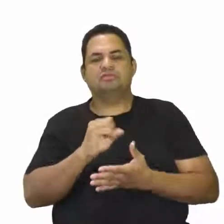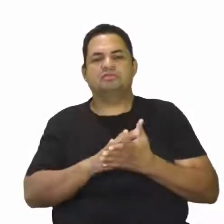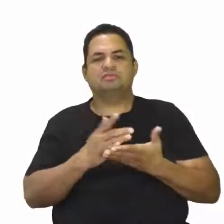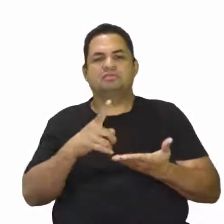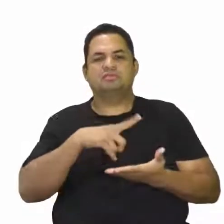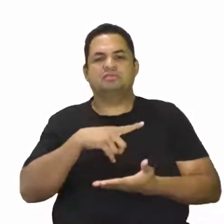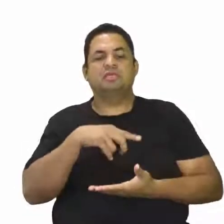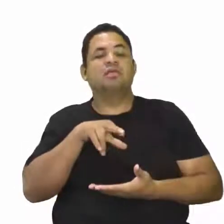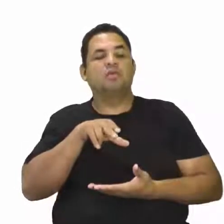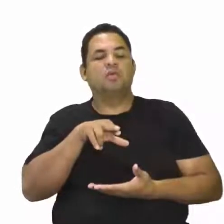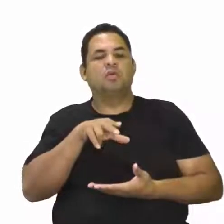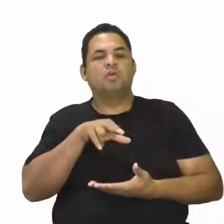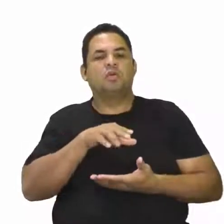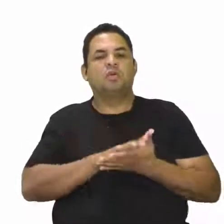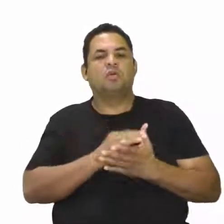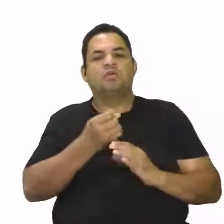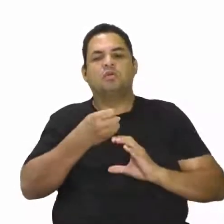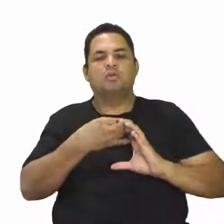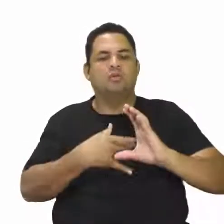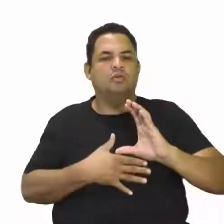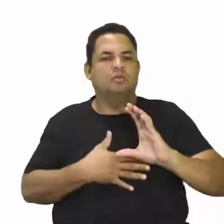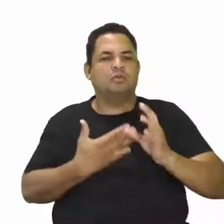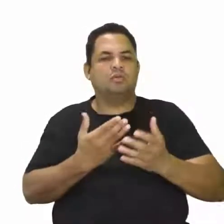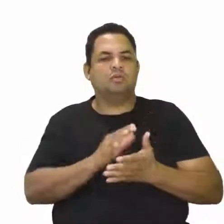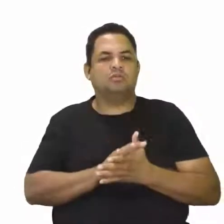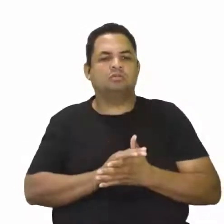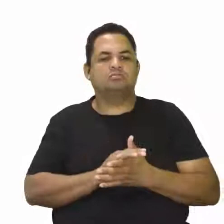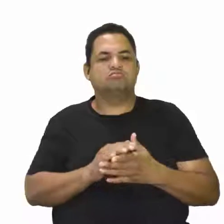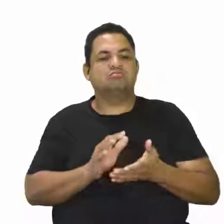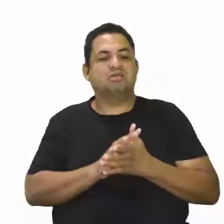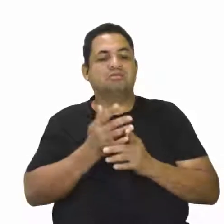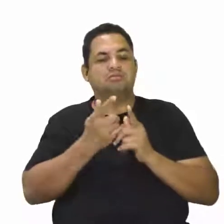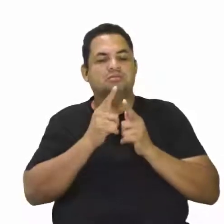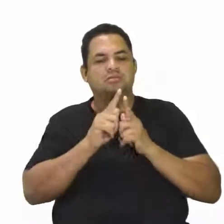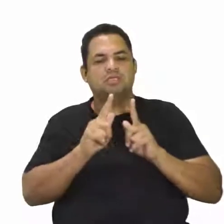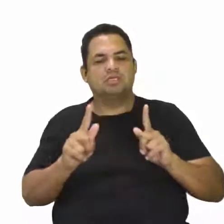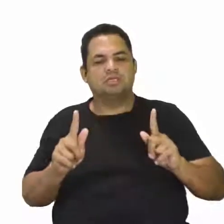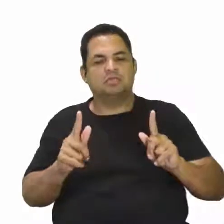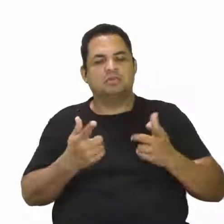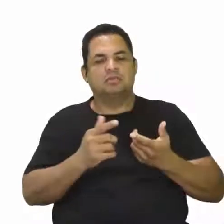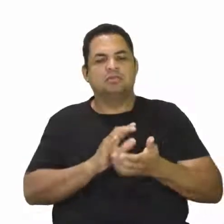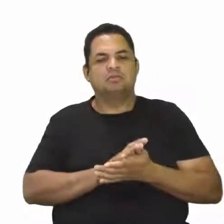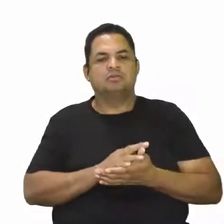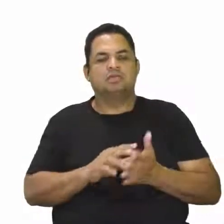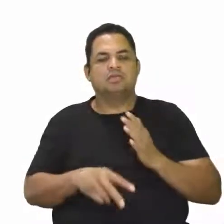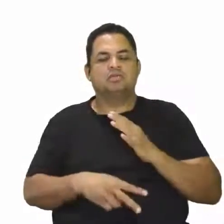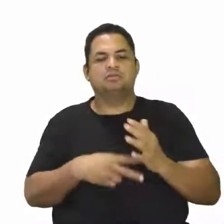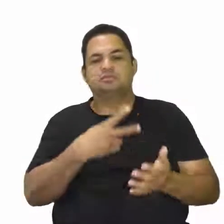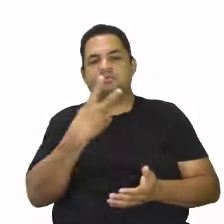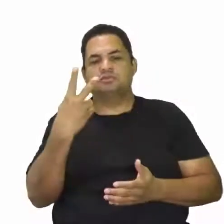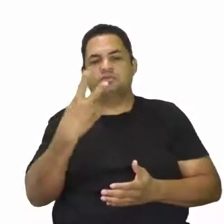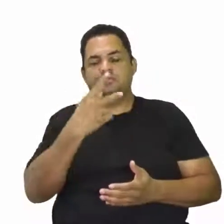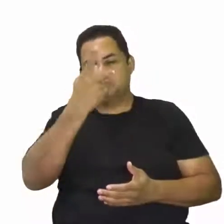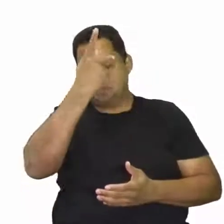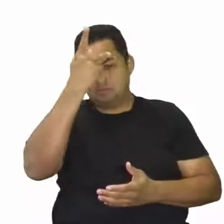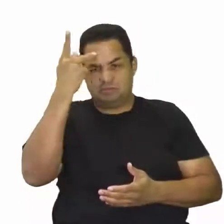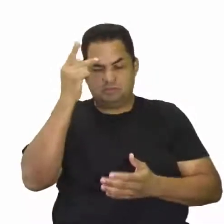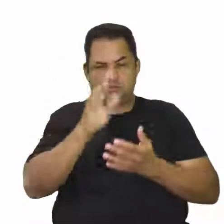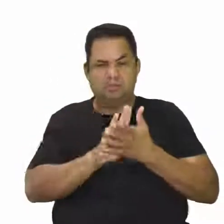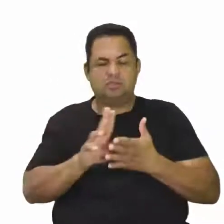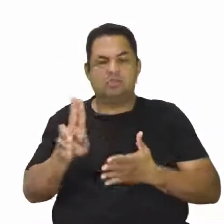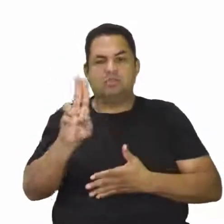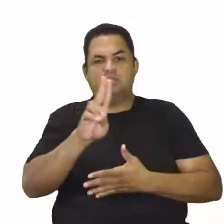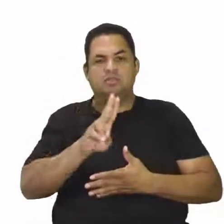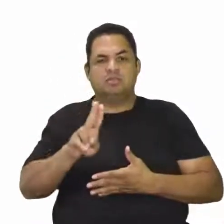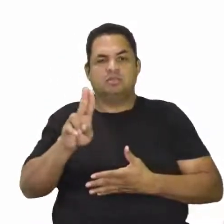a mesma função dita na gramática, que é da segunda pessoa, sendo utilizado